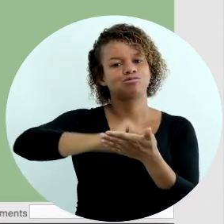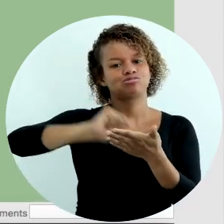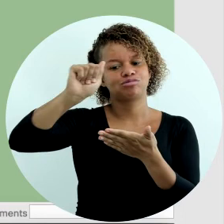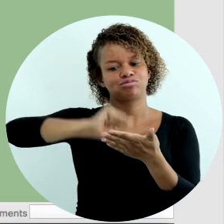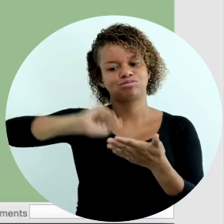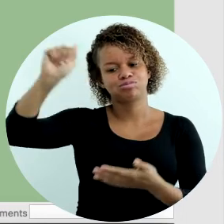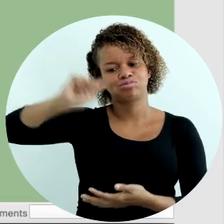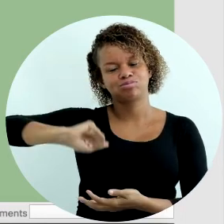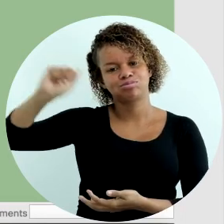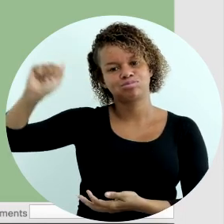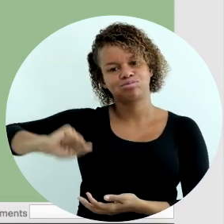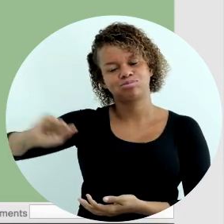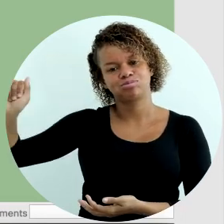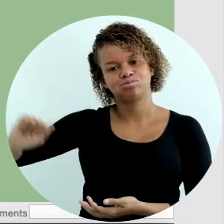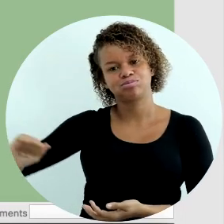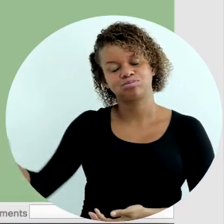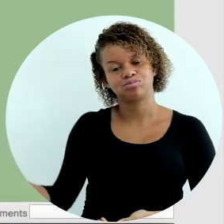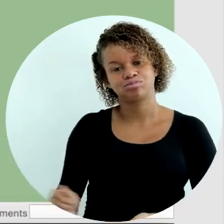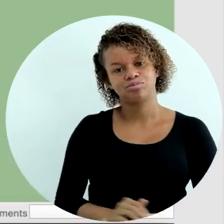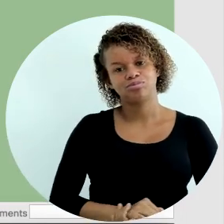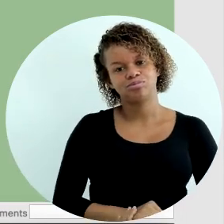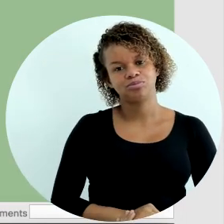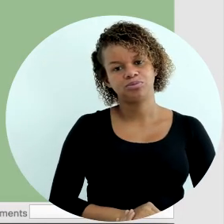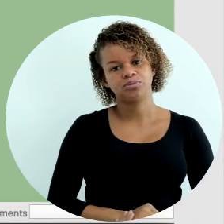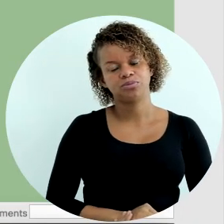ferramenta da borracha.